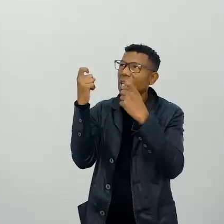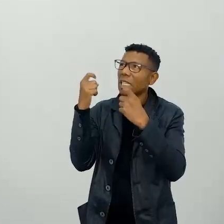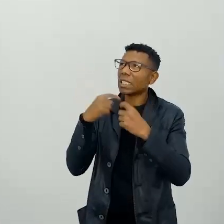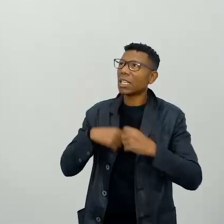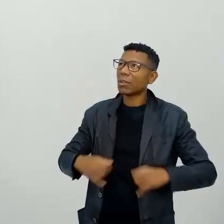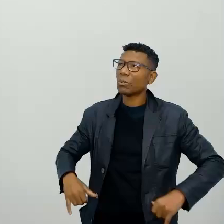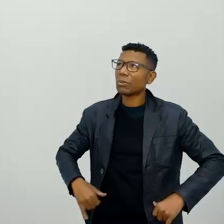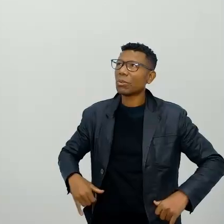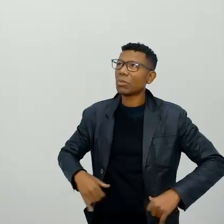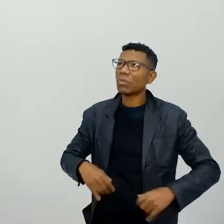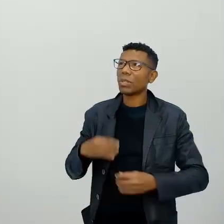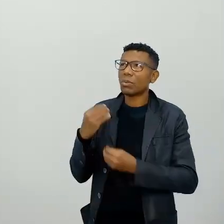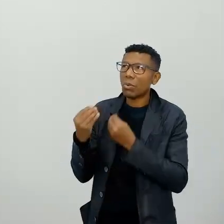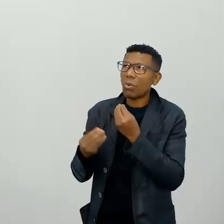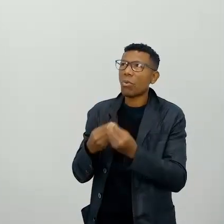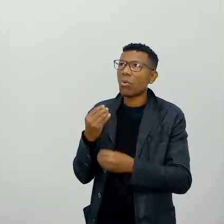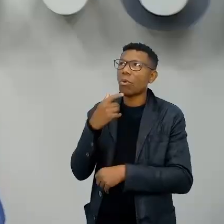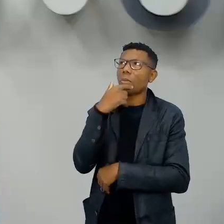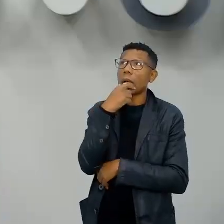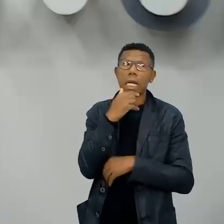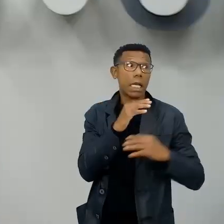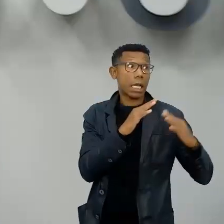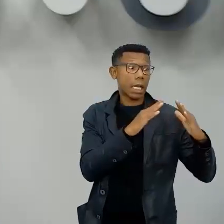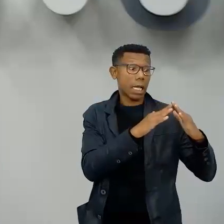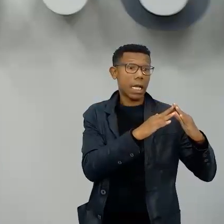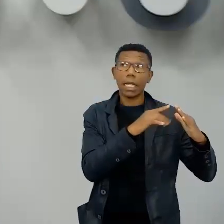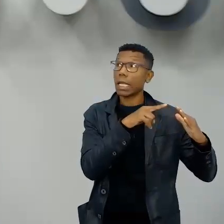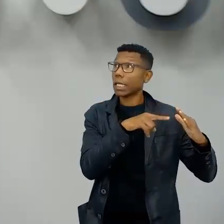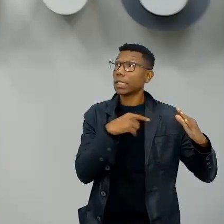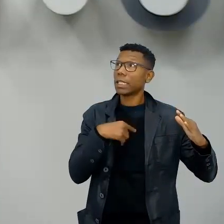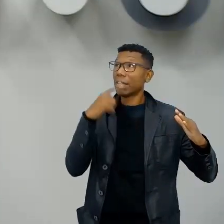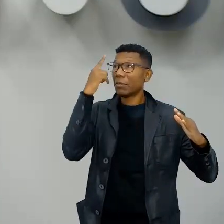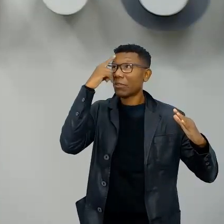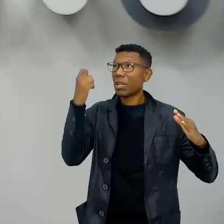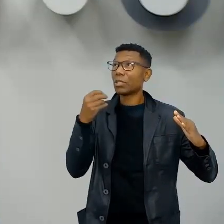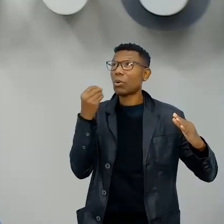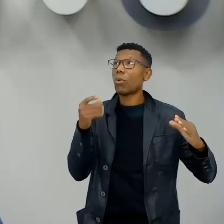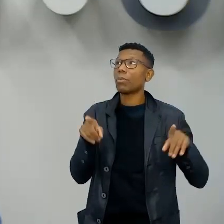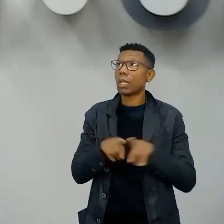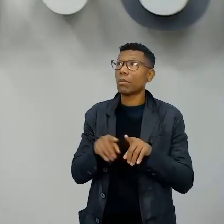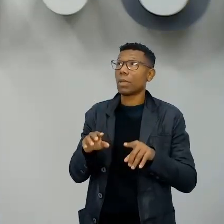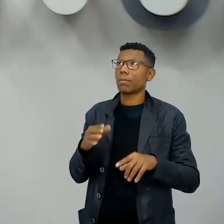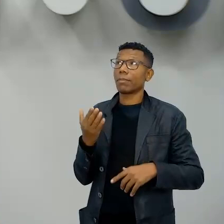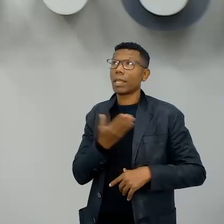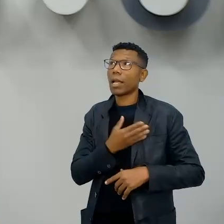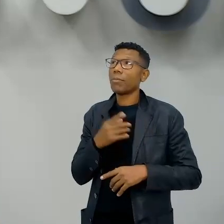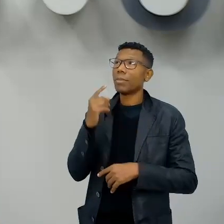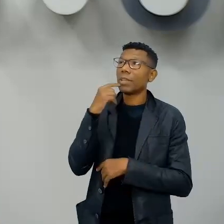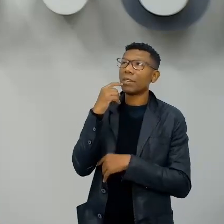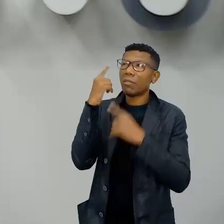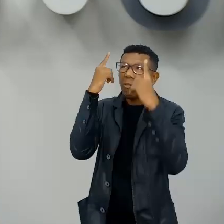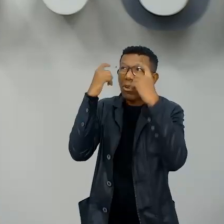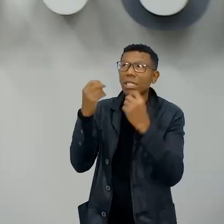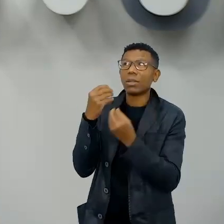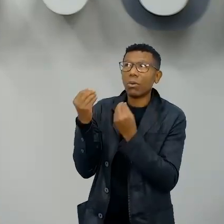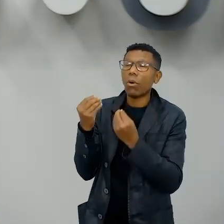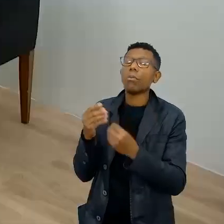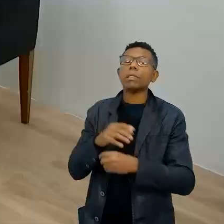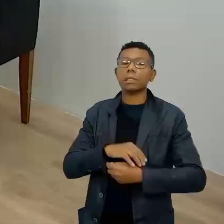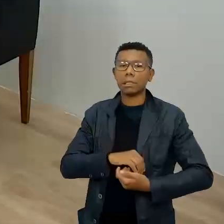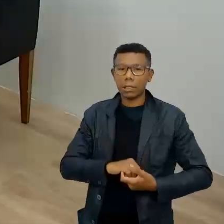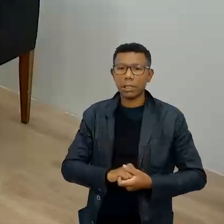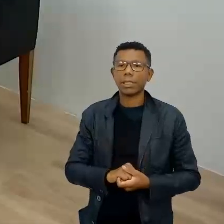ou sofre ou presencia, de repente, no círculo de amizade, ou enfim, né, no contexto que ele está inserido. Daí